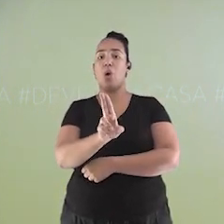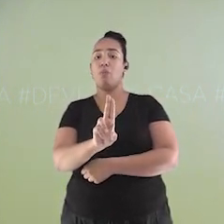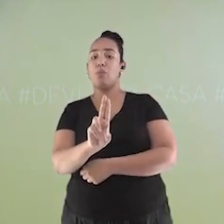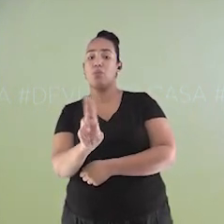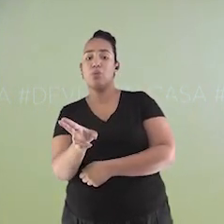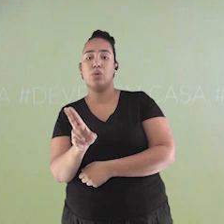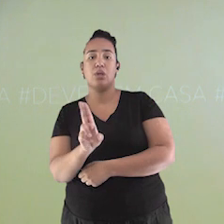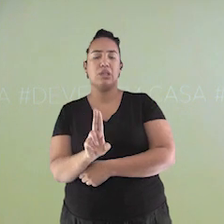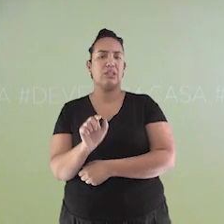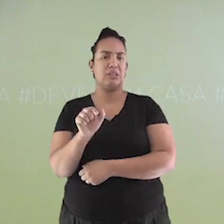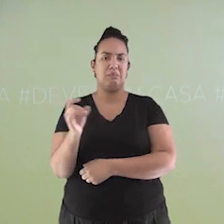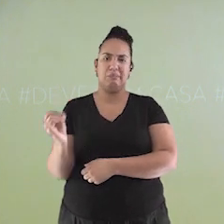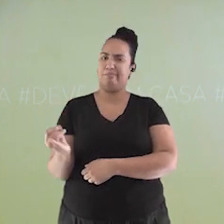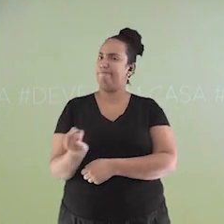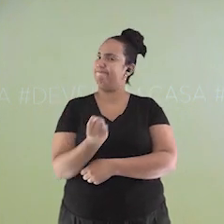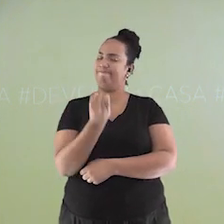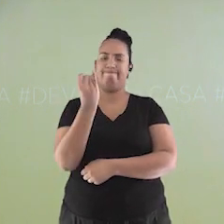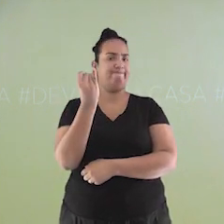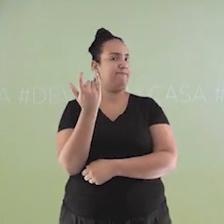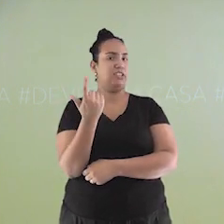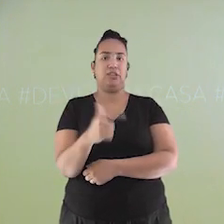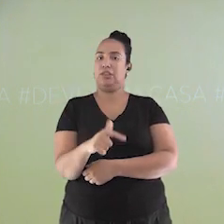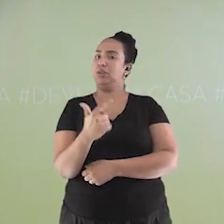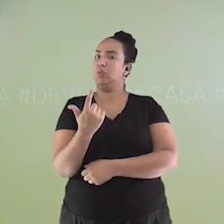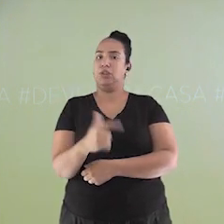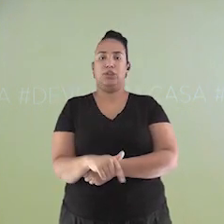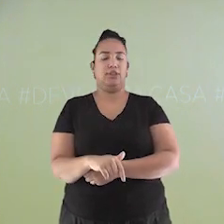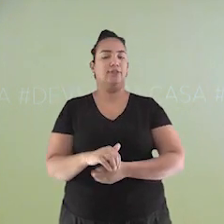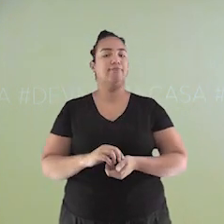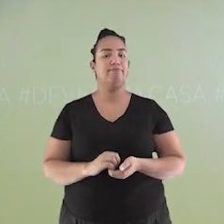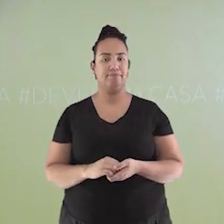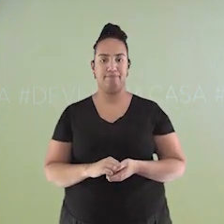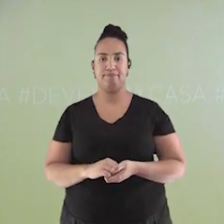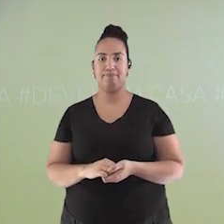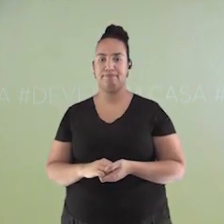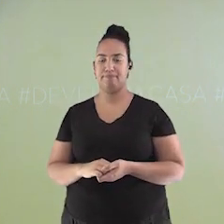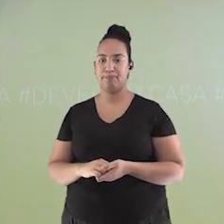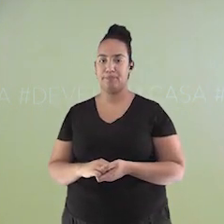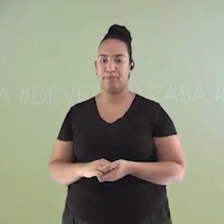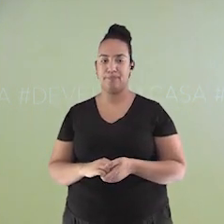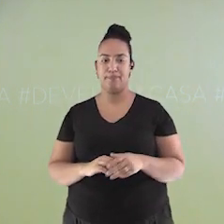ruas não são importantes para a nossa localização.